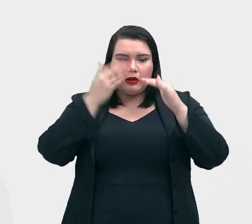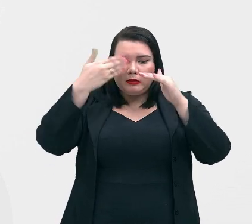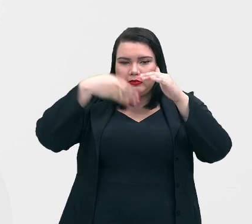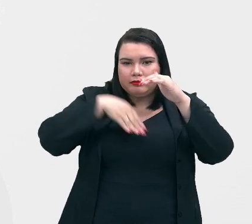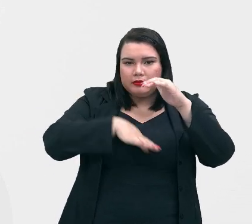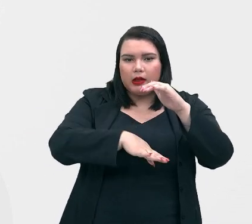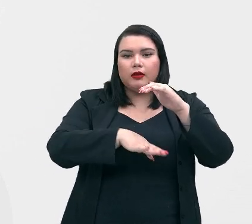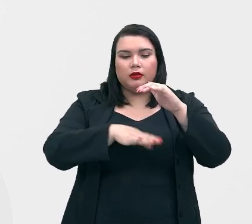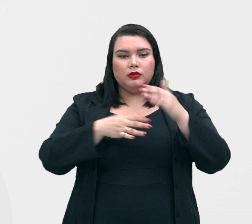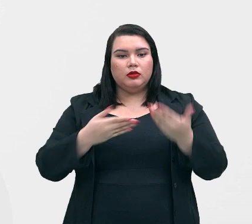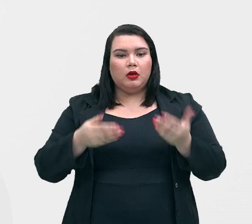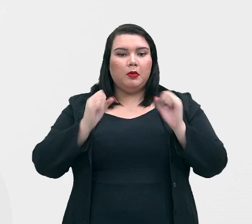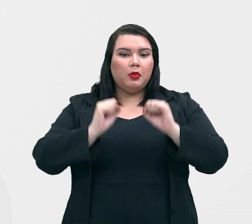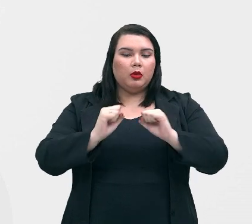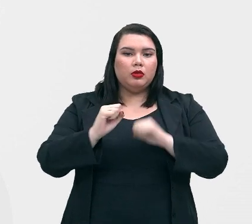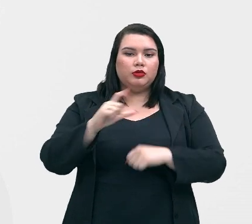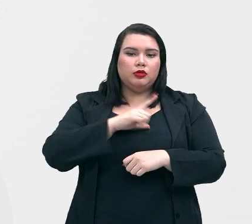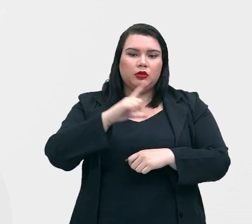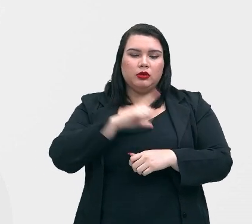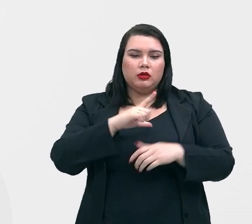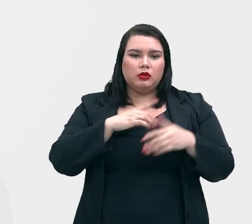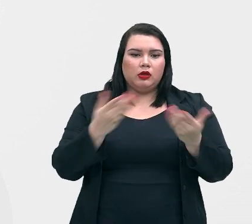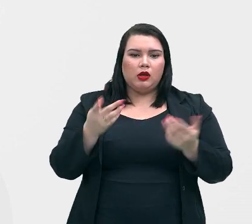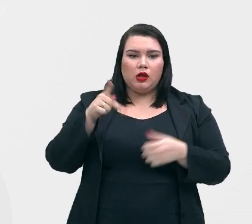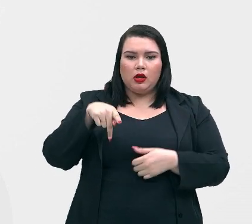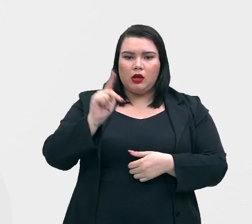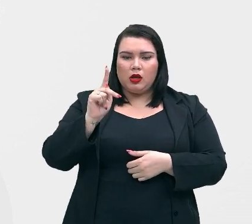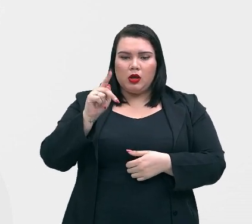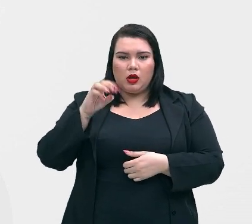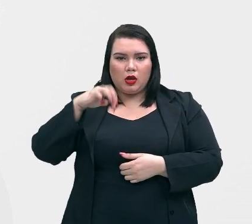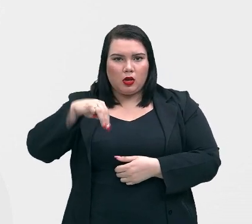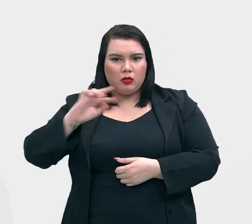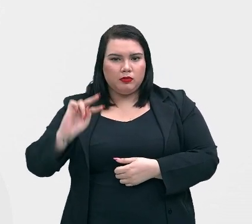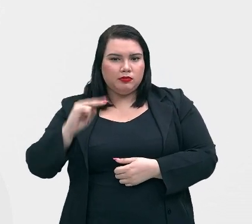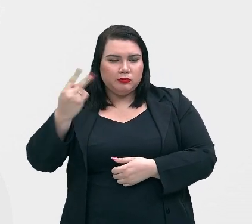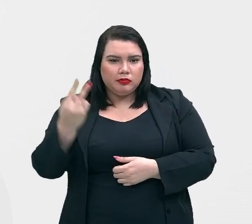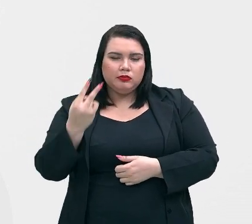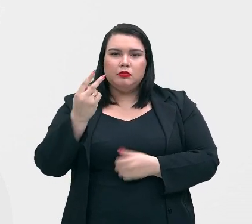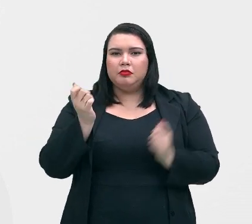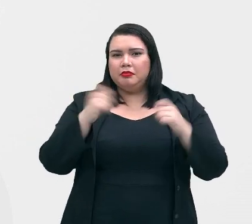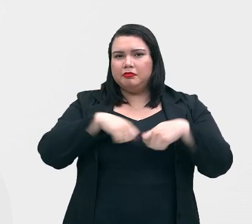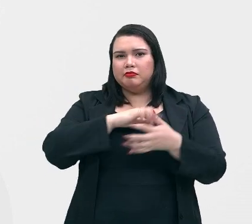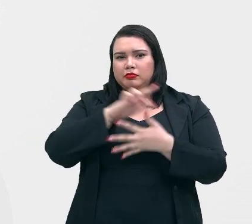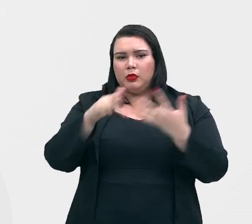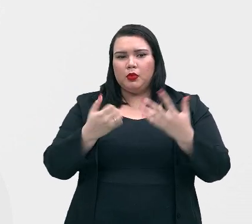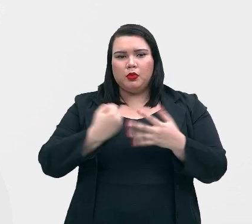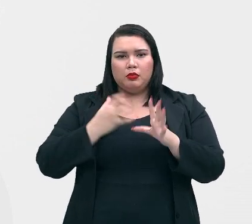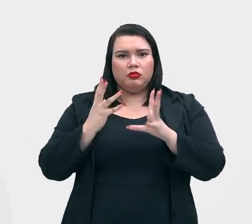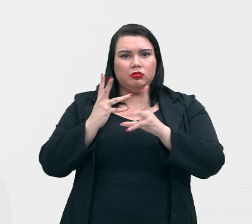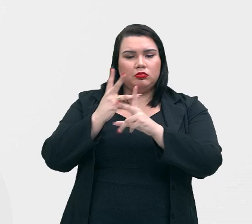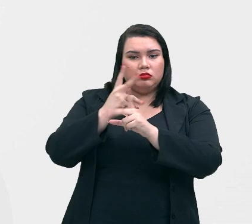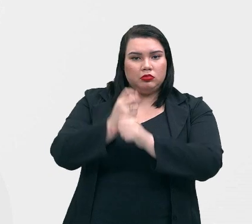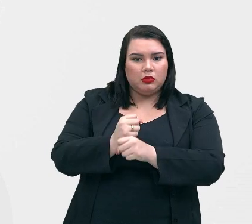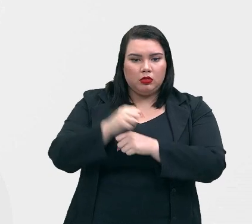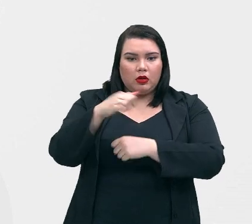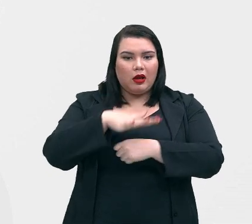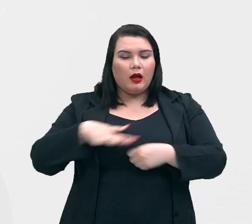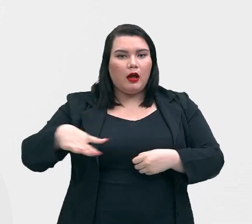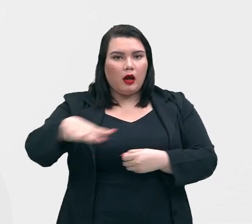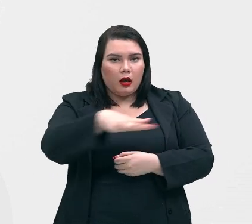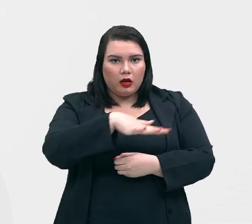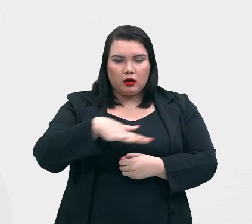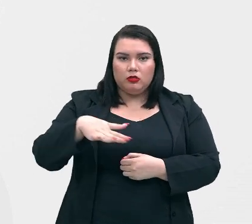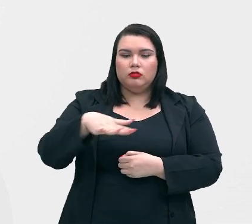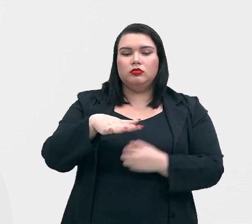profundidade, tá? Pode ter aí de alguns quilômetros até milhares de quilômetros quadrados aí de uma área de abrangência. E